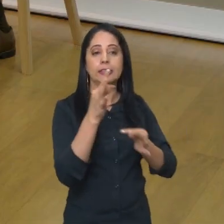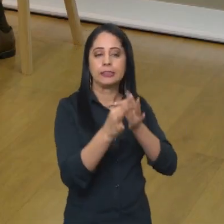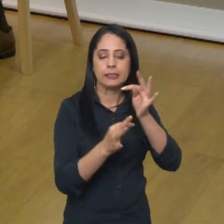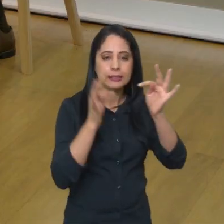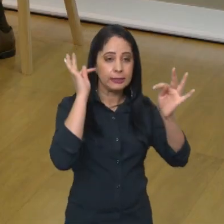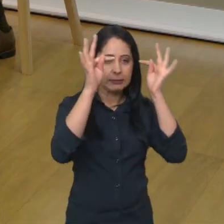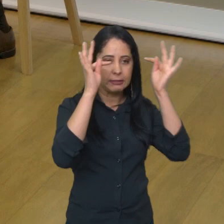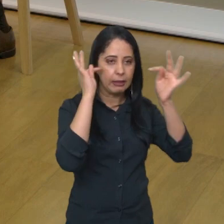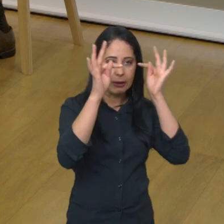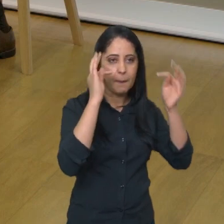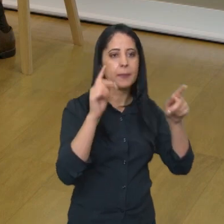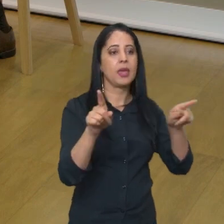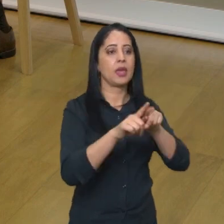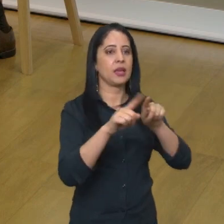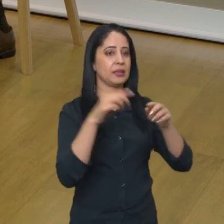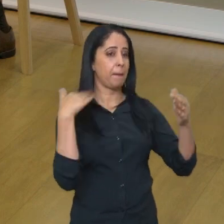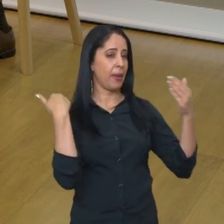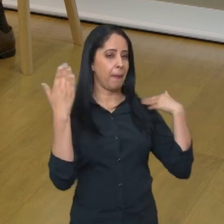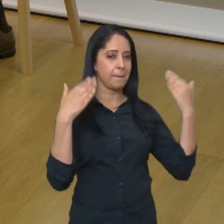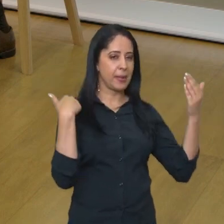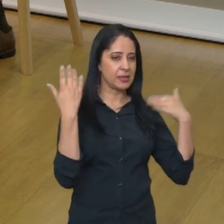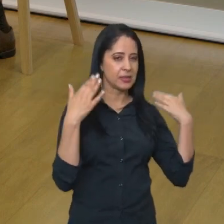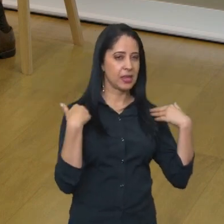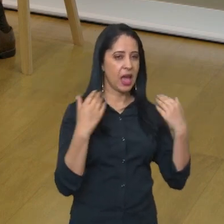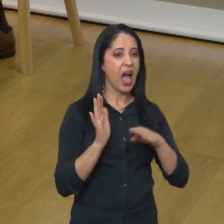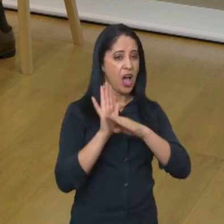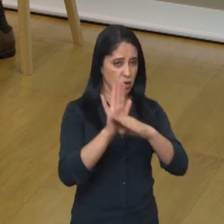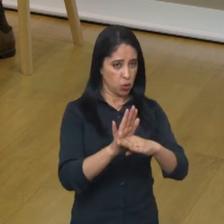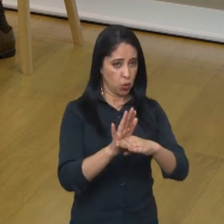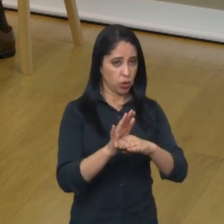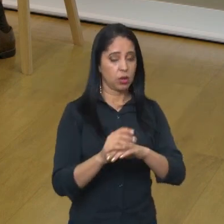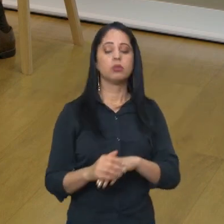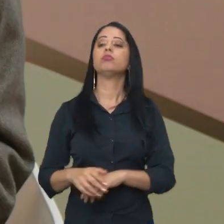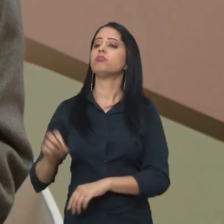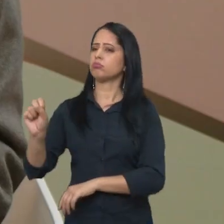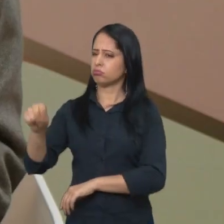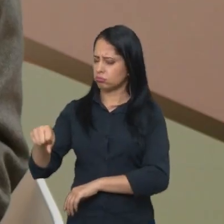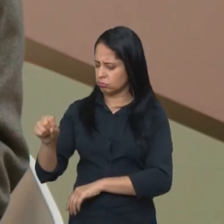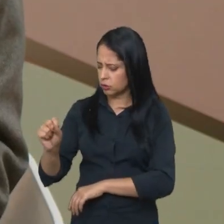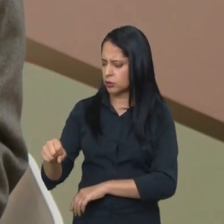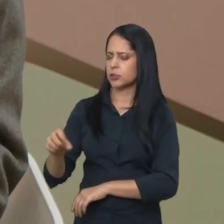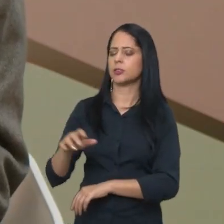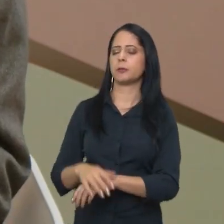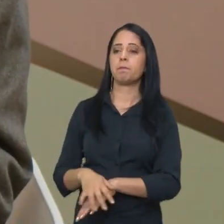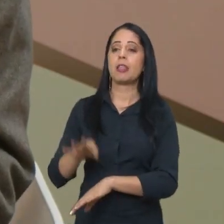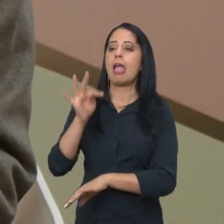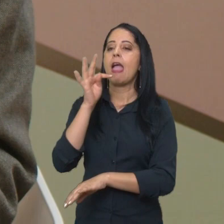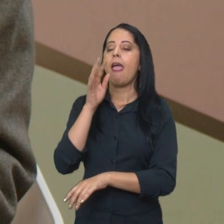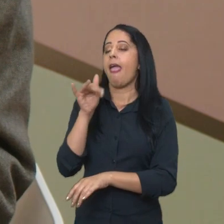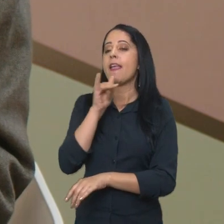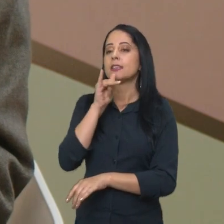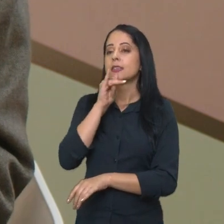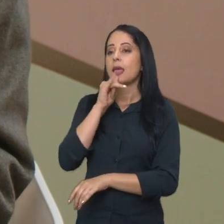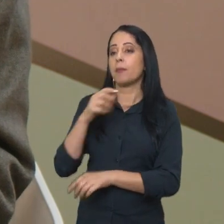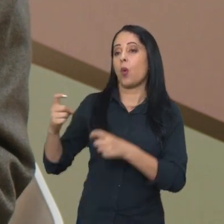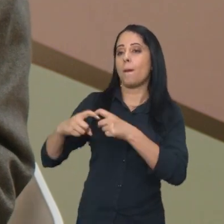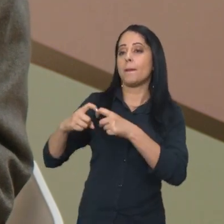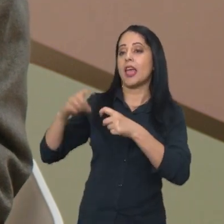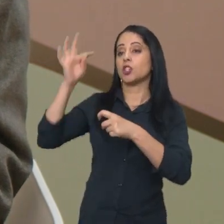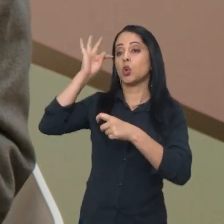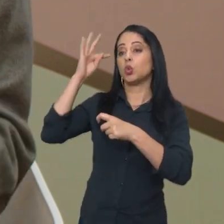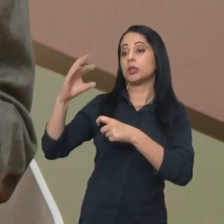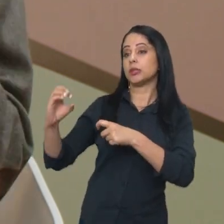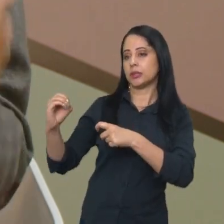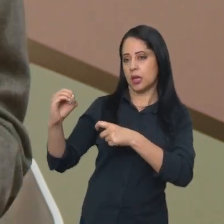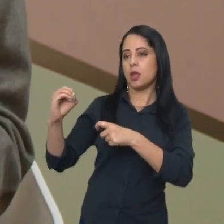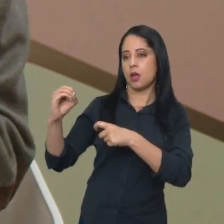ou atividades de lazer também podem ajudar no tratamento? Totalmente, totalmente. Porque o que o terapeuta ocupacional vai se ocupar